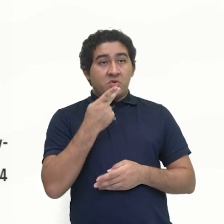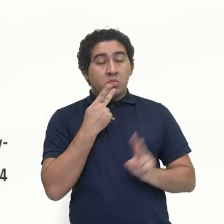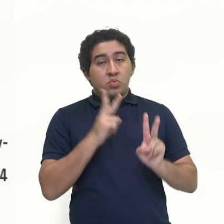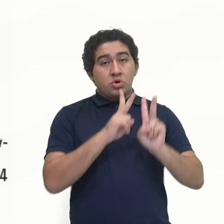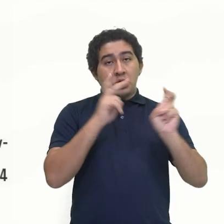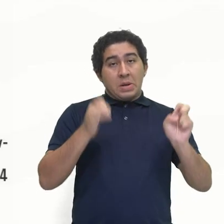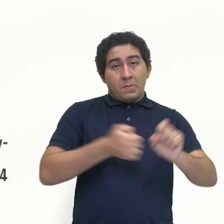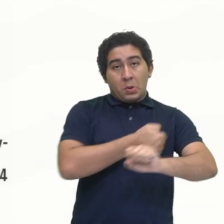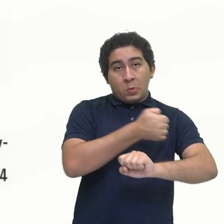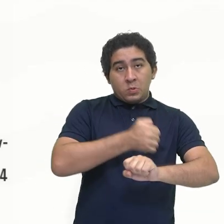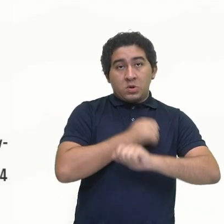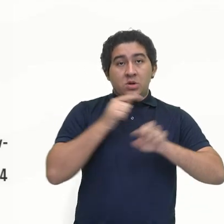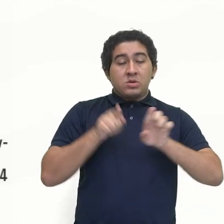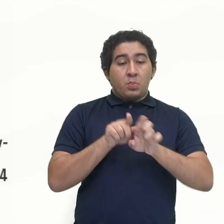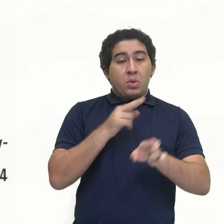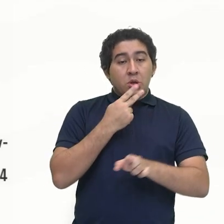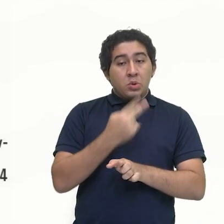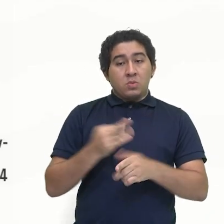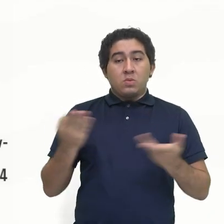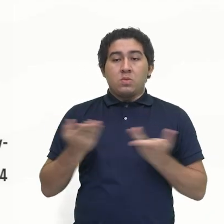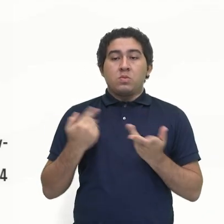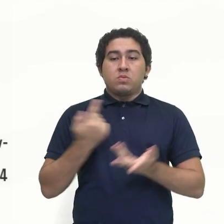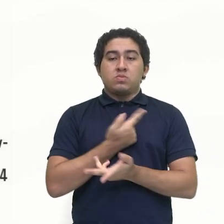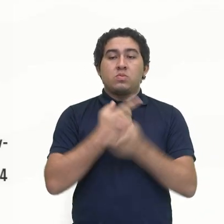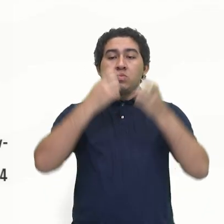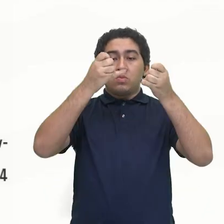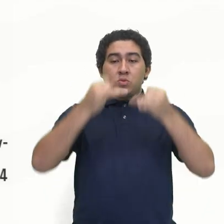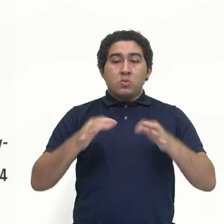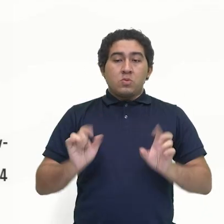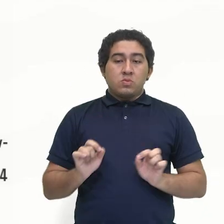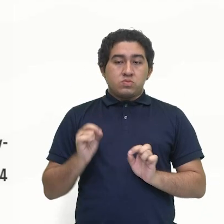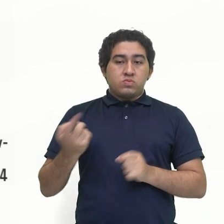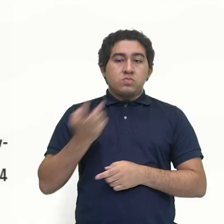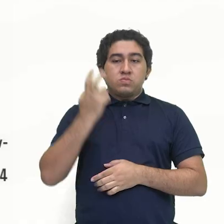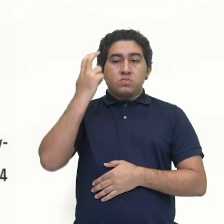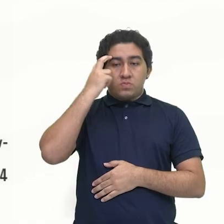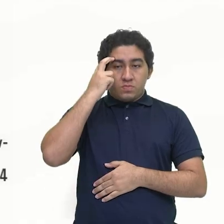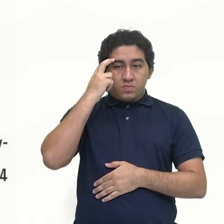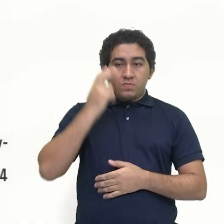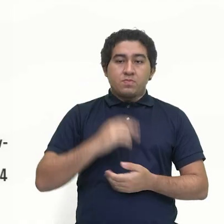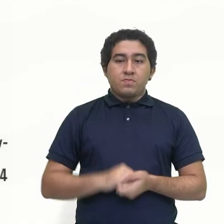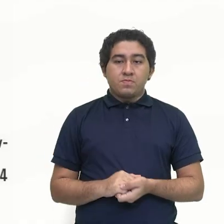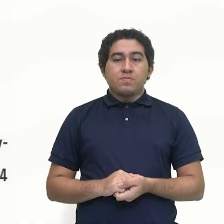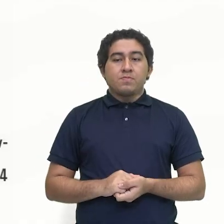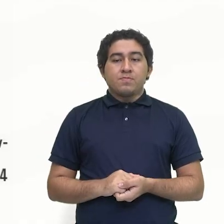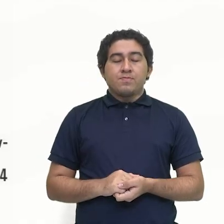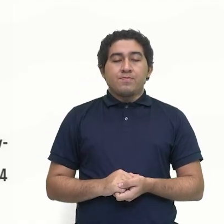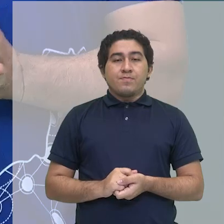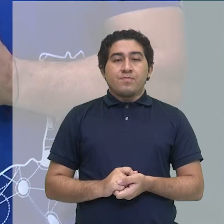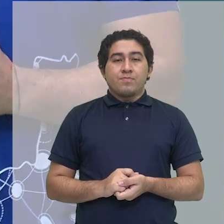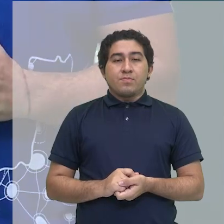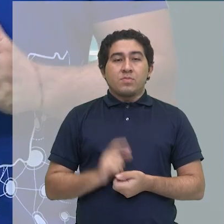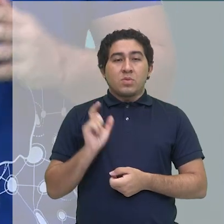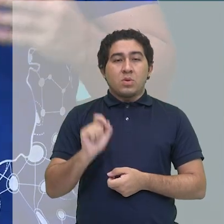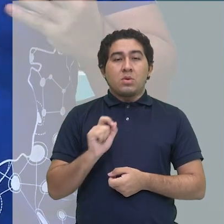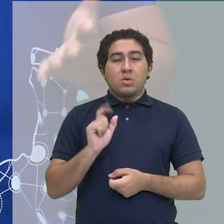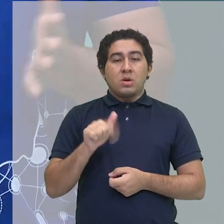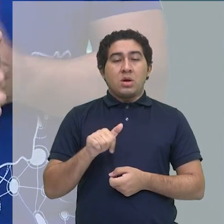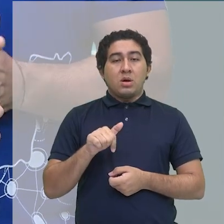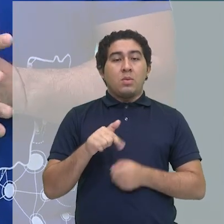pelo Amazonas, e agora vamos falar um pouquinho da nossa cultura, falando aqui de Amazon